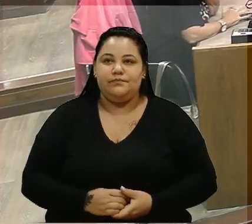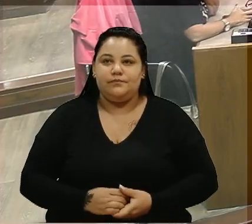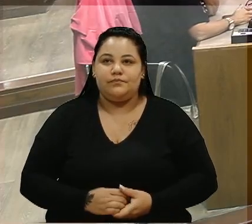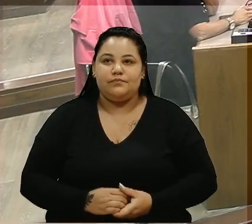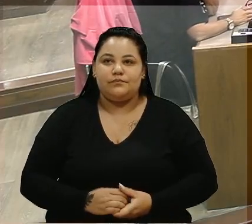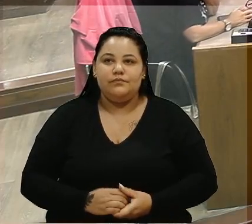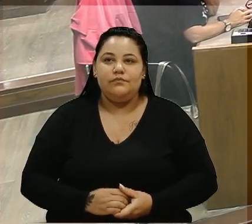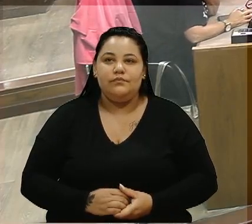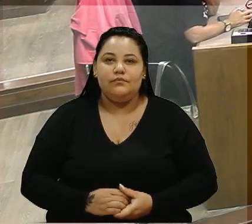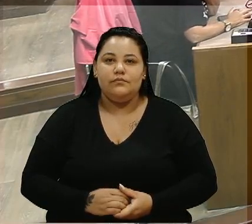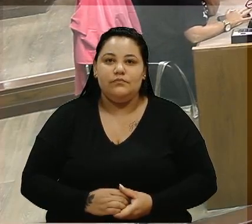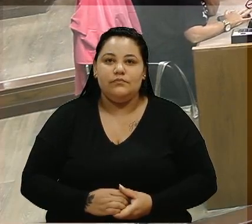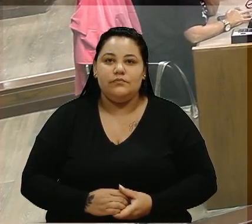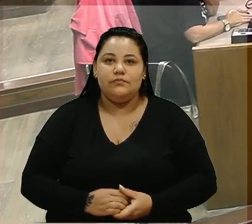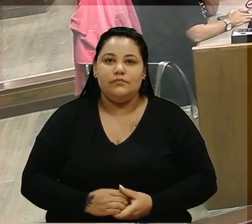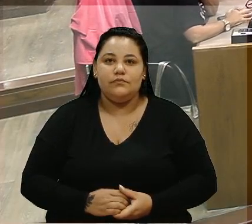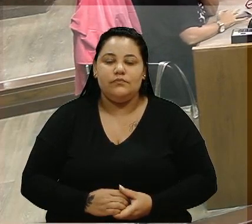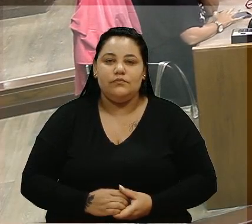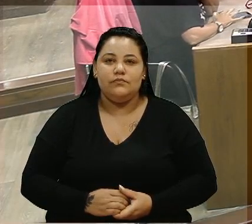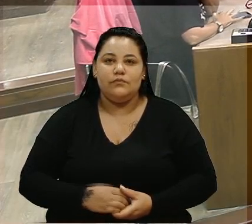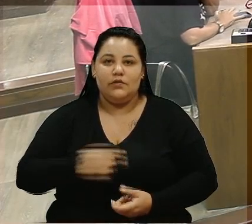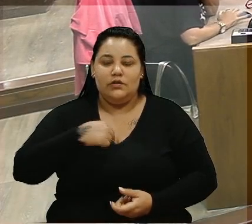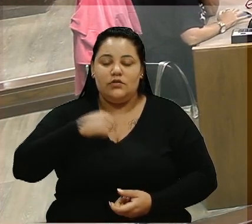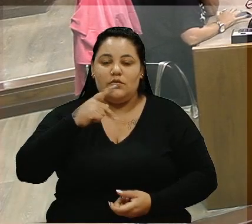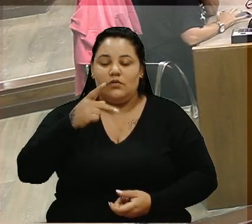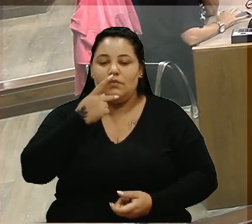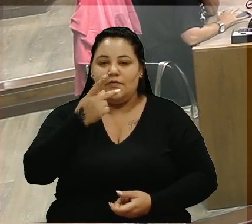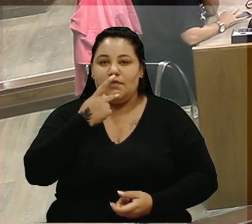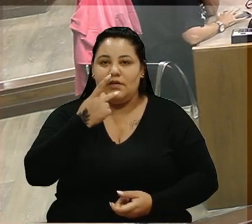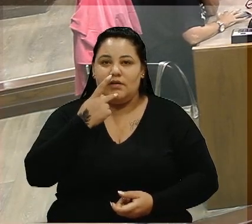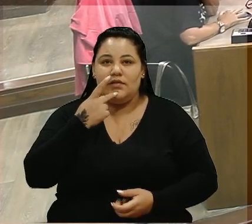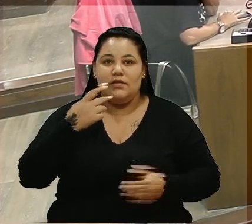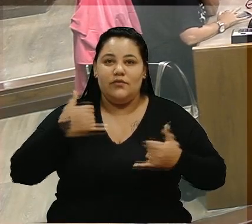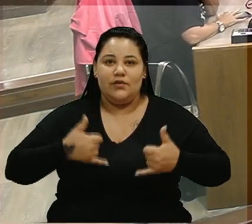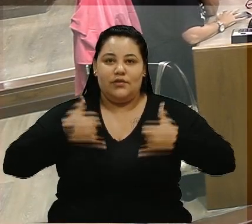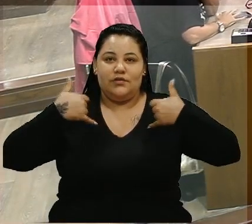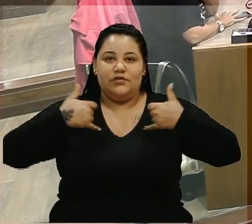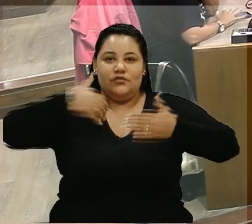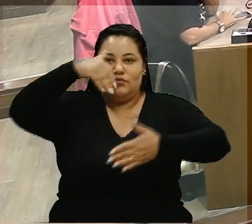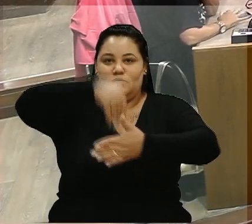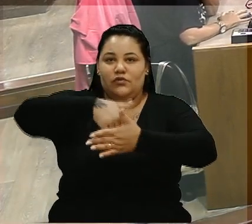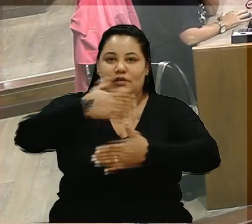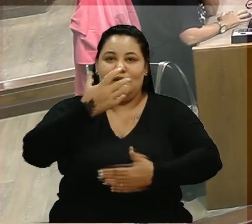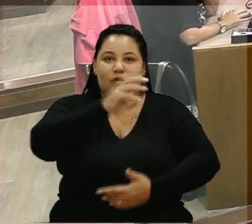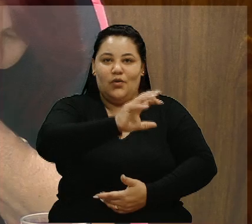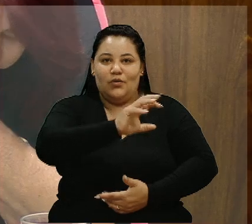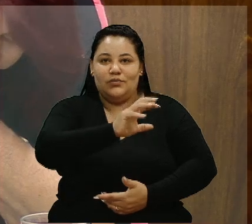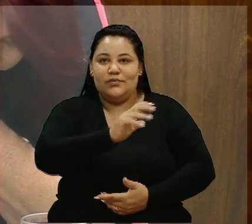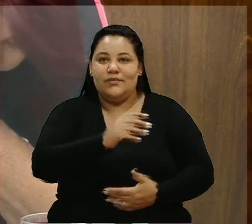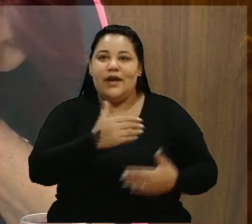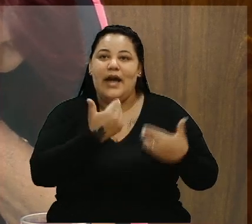para citar, fico orgulhosa de ter votado contra. Eu acho que agora está o